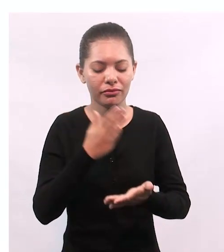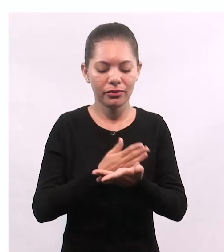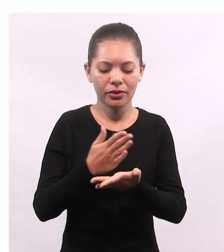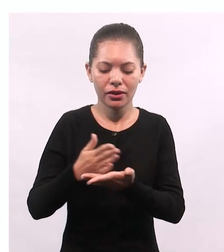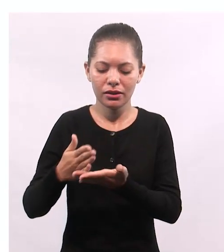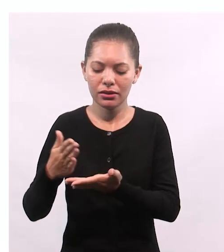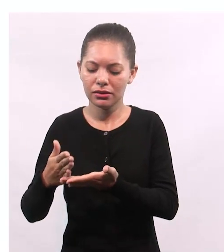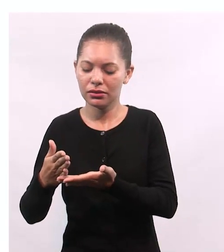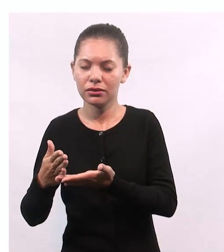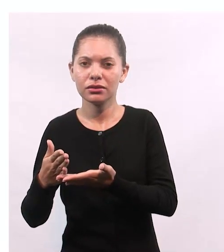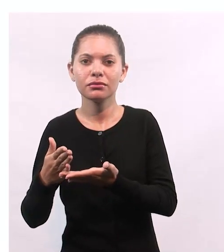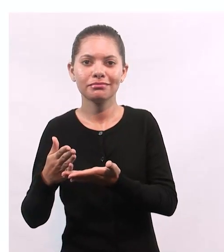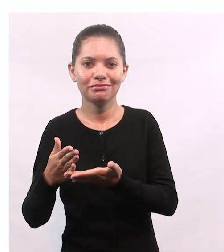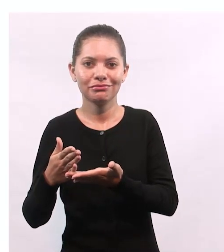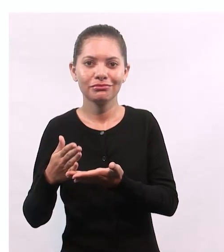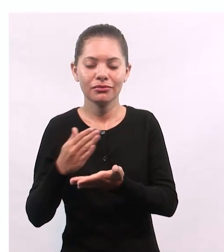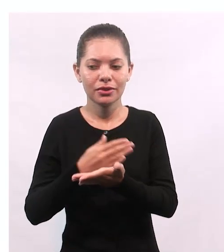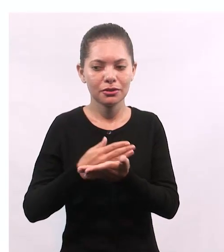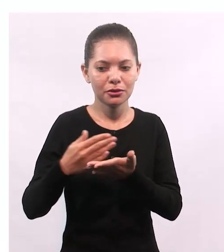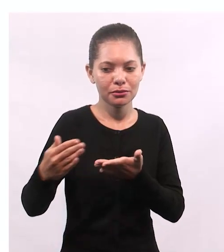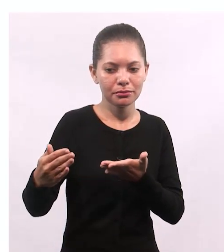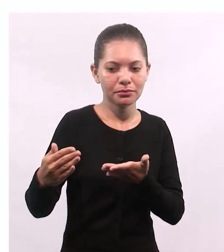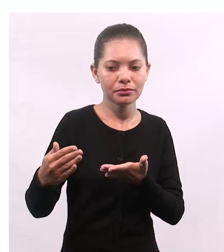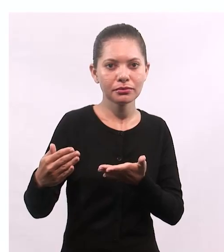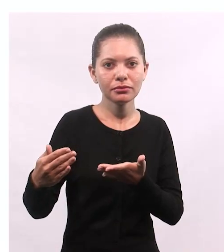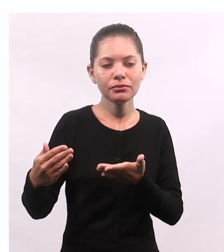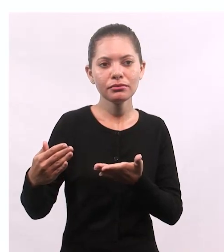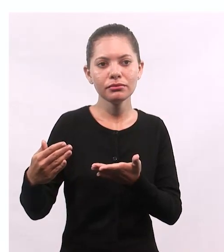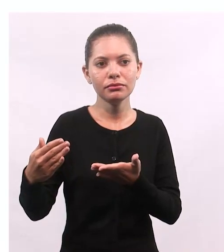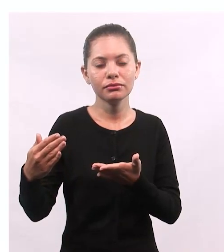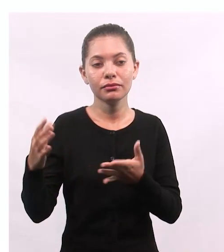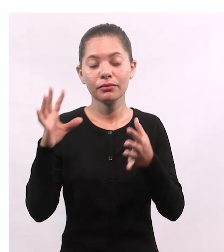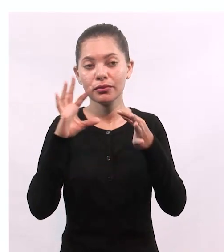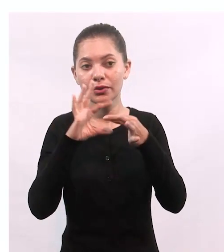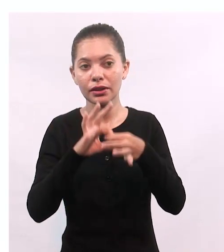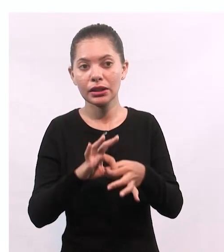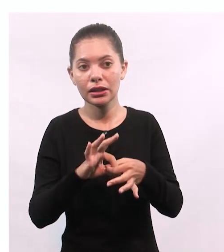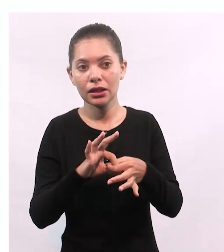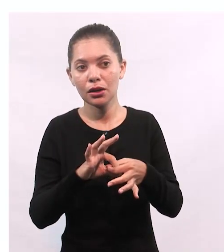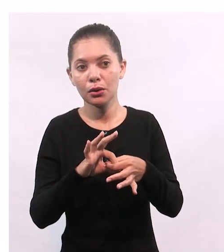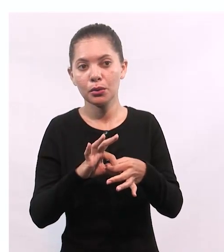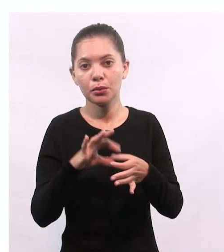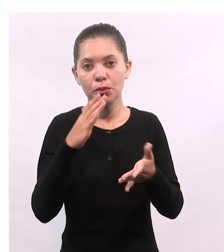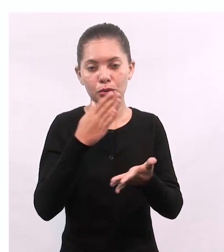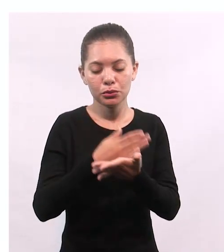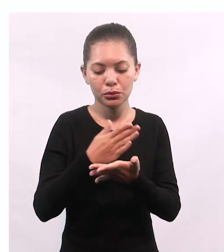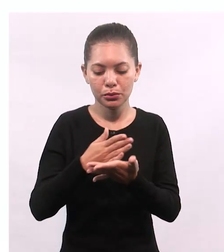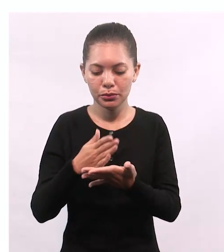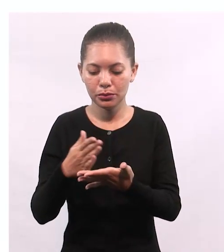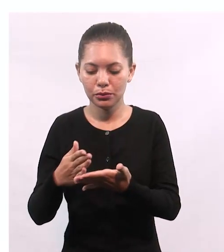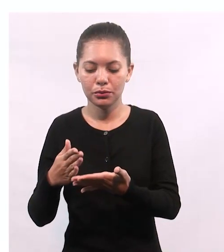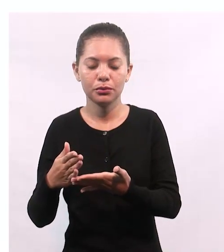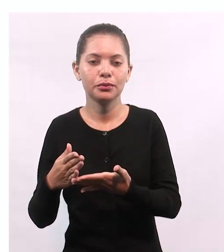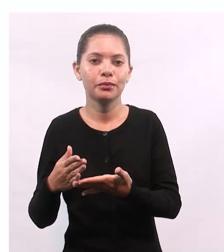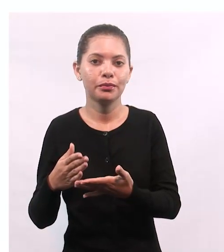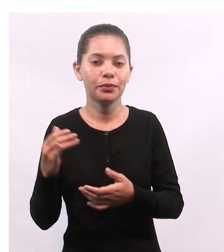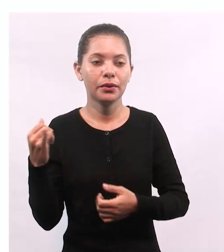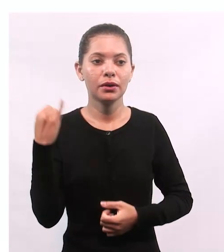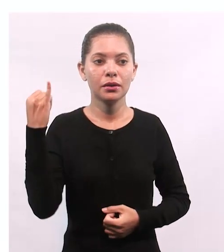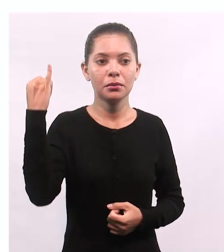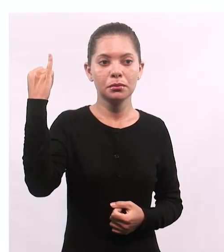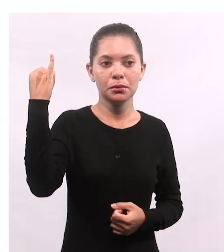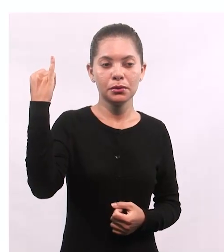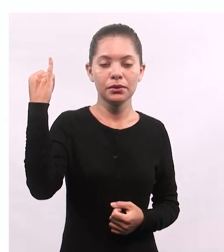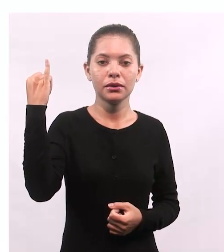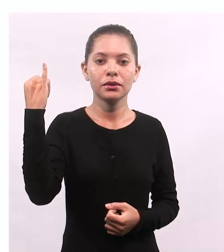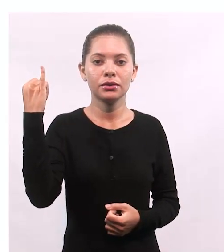essa formação de formas a partir da união ou da interseção ou do fracionamento de formas é importante,